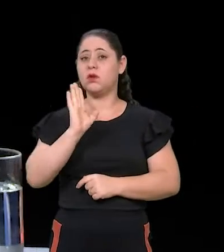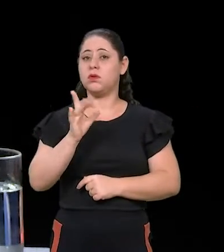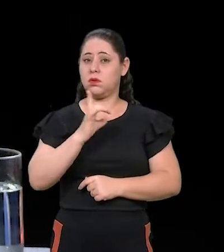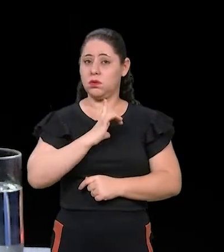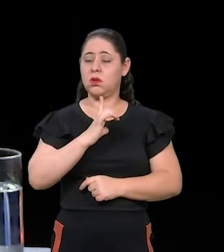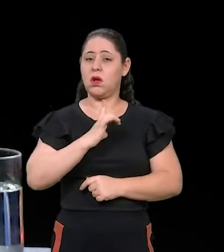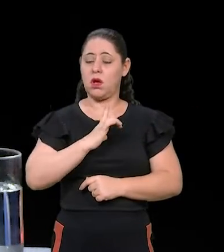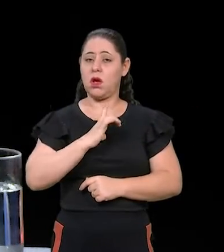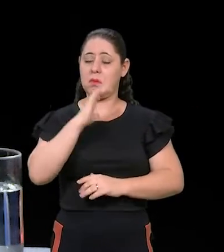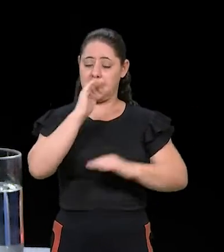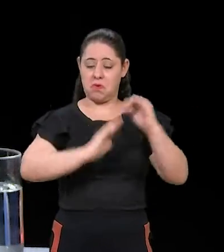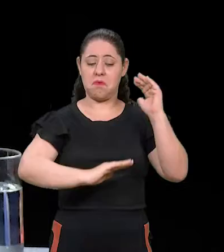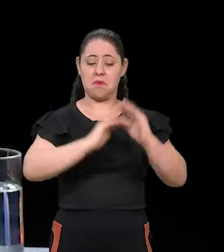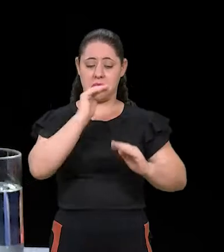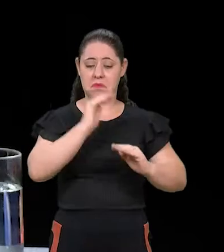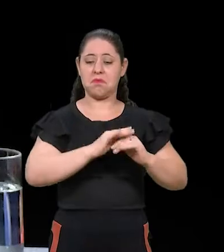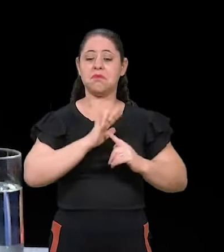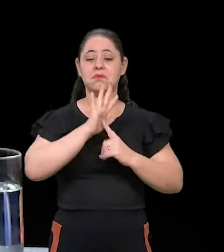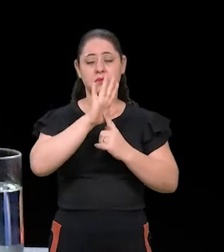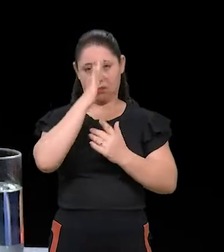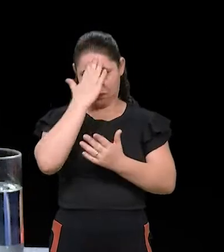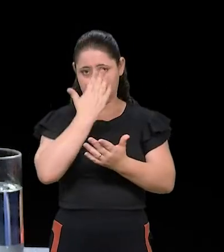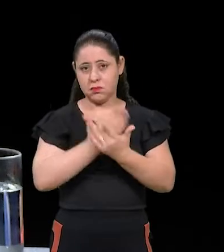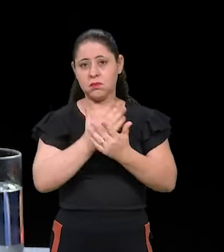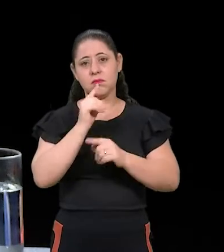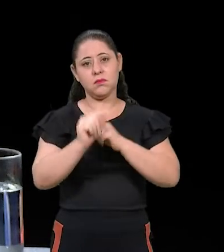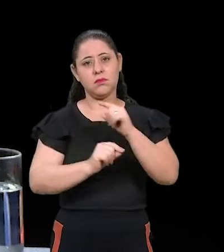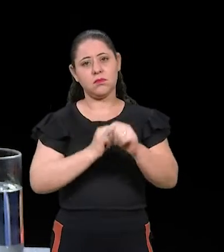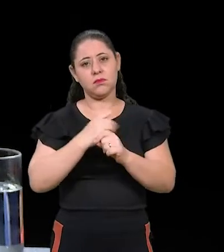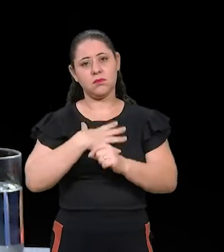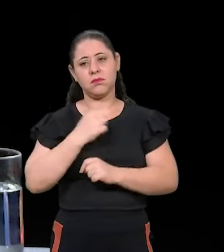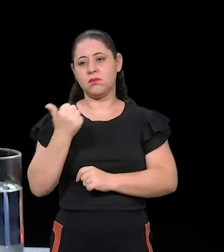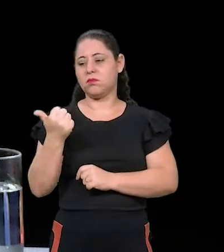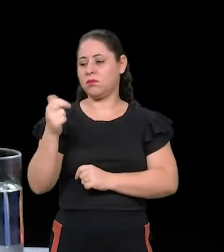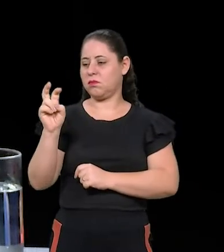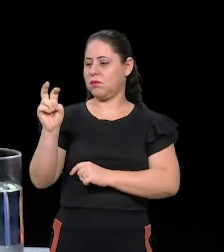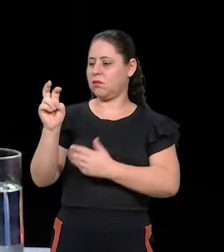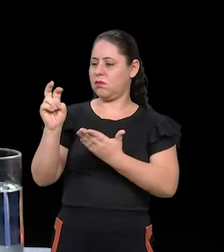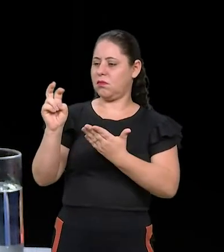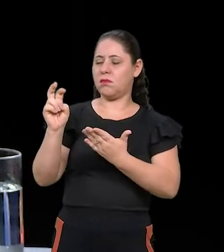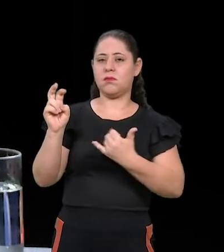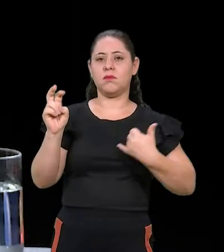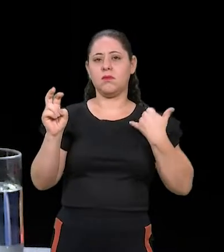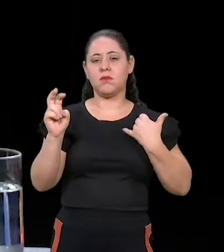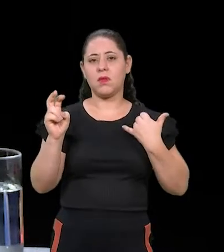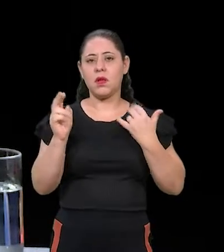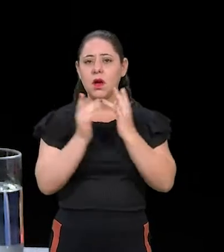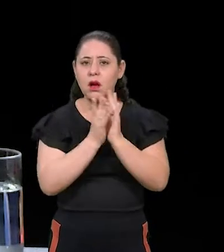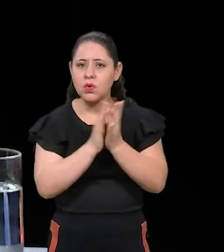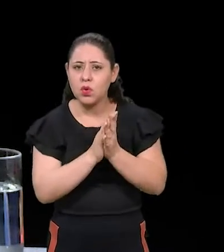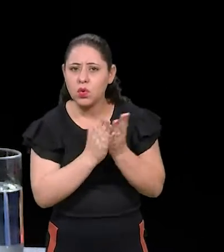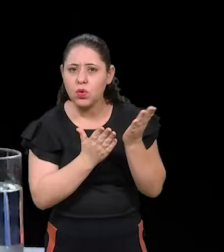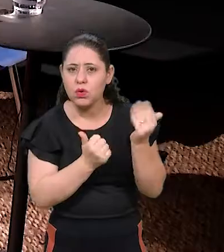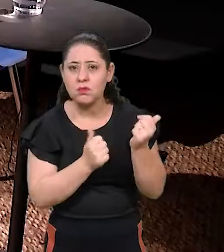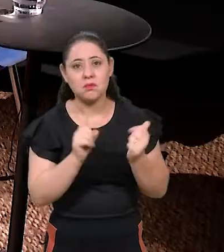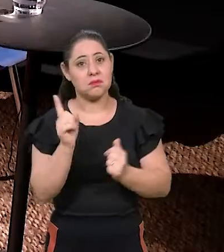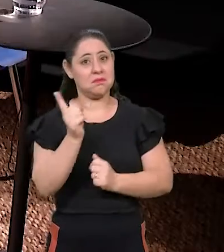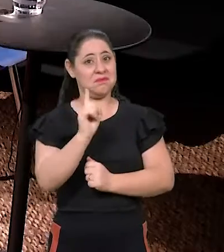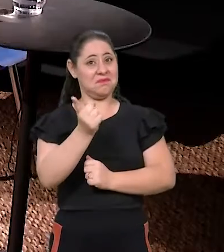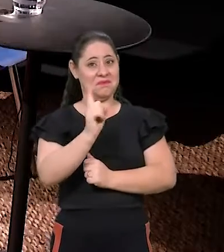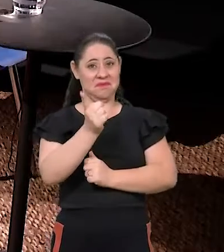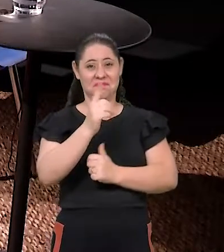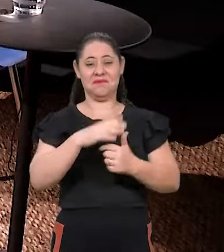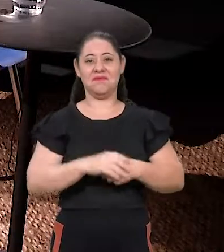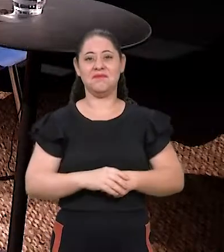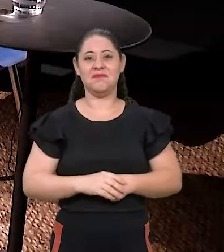ter uma carreira bastante expressiva, eu acredito, e um filho de 15 anos, eu acredito que você tenha casado bem novo.